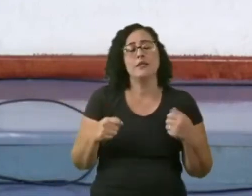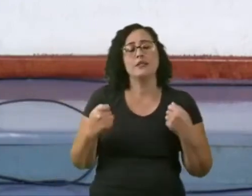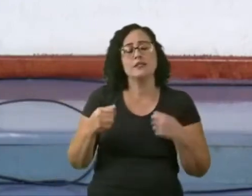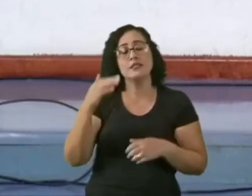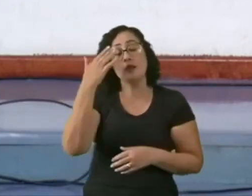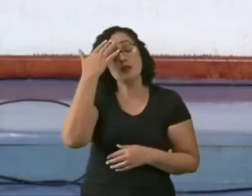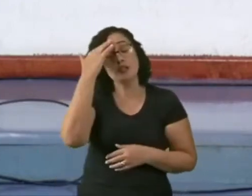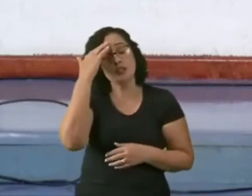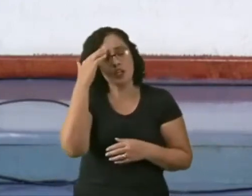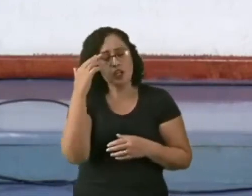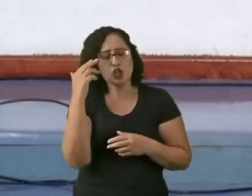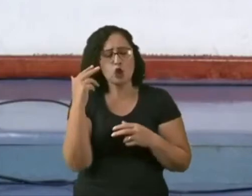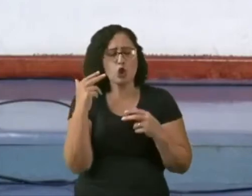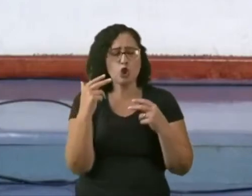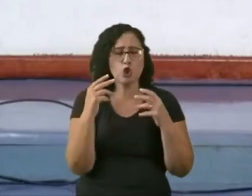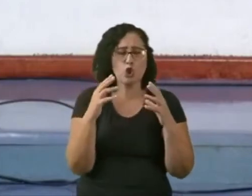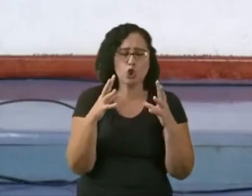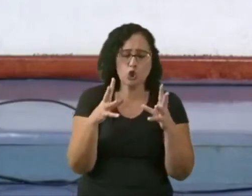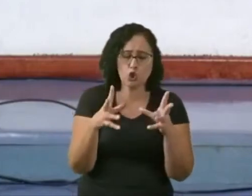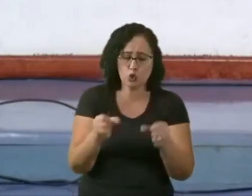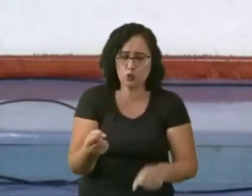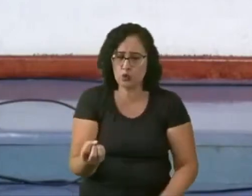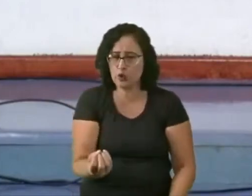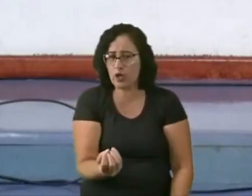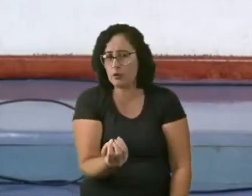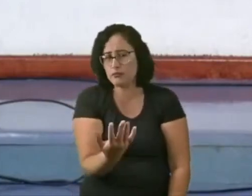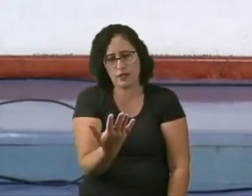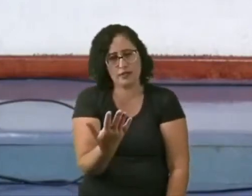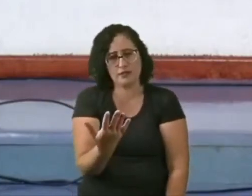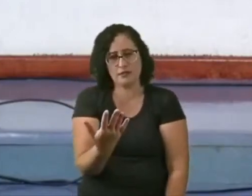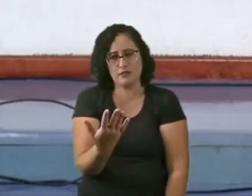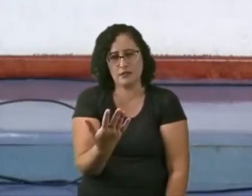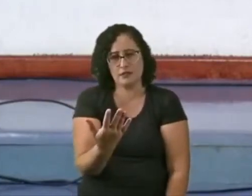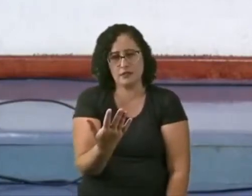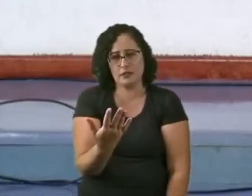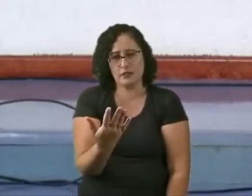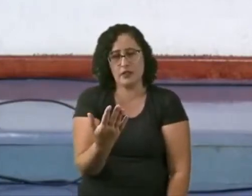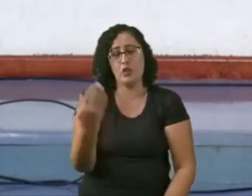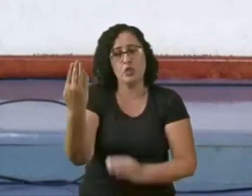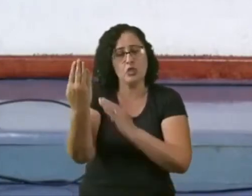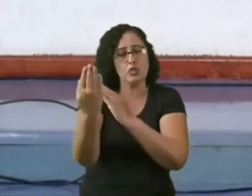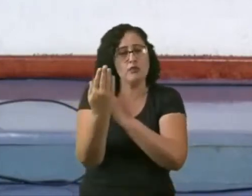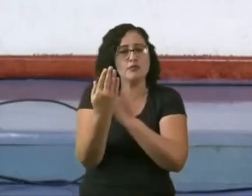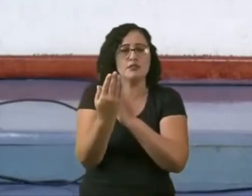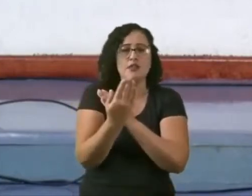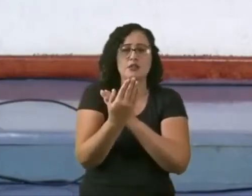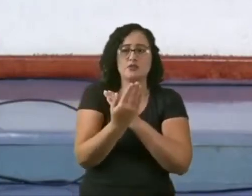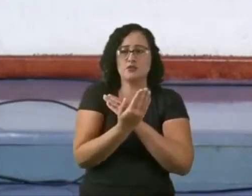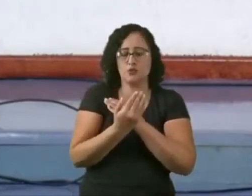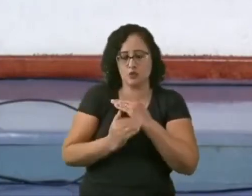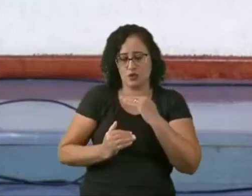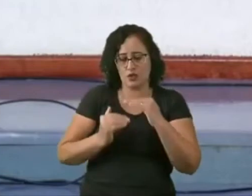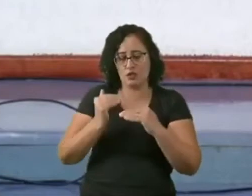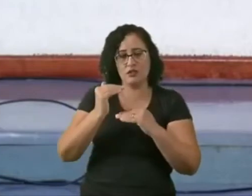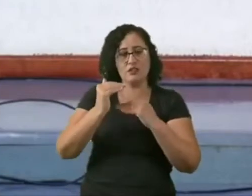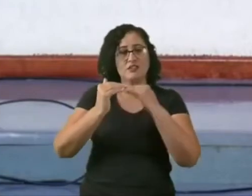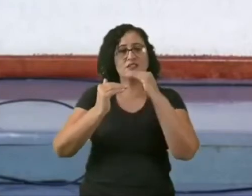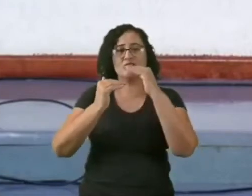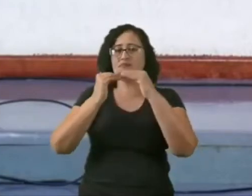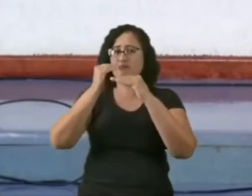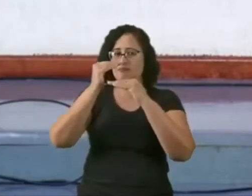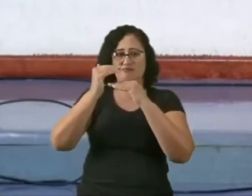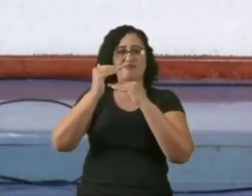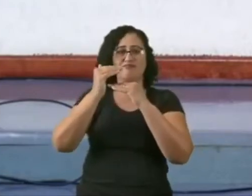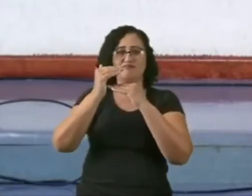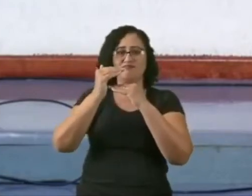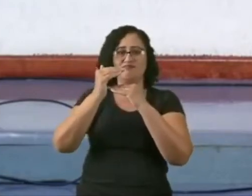bem daqueles que amam a Deus. Sejam as coisas boas, sejam as coisas ruins. Se